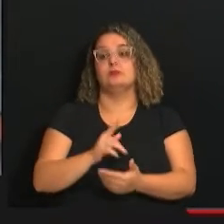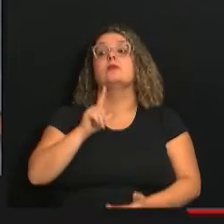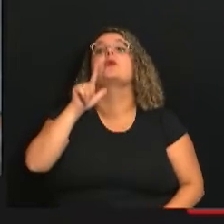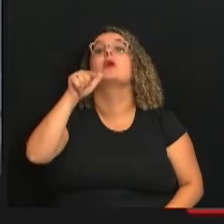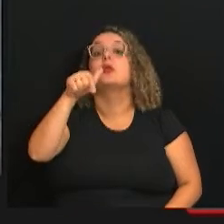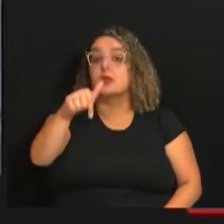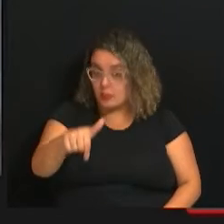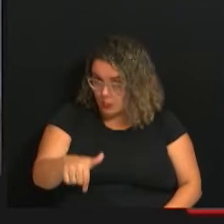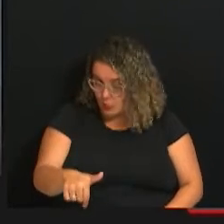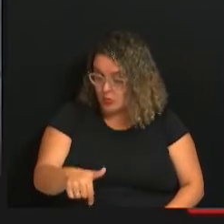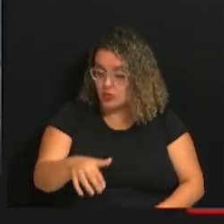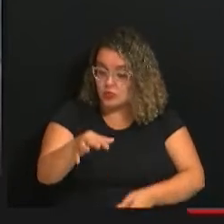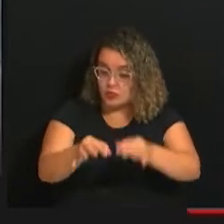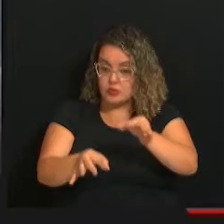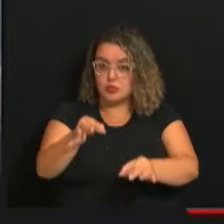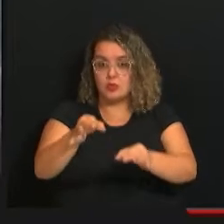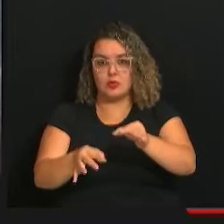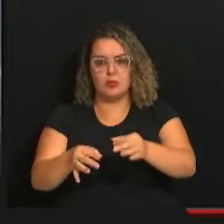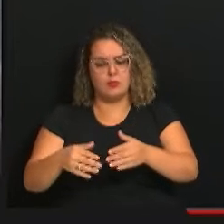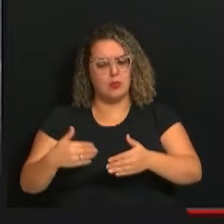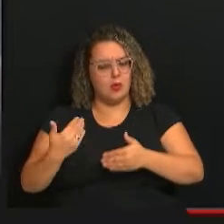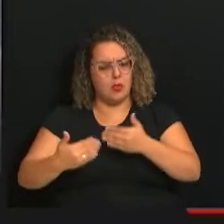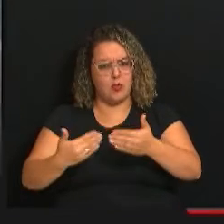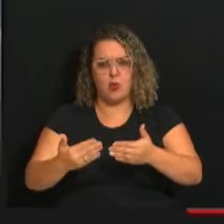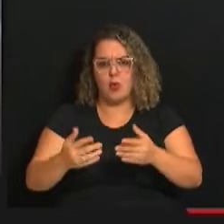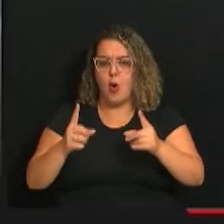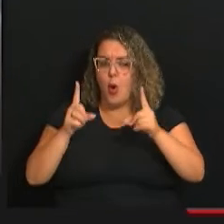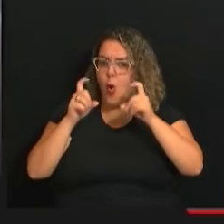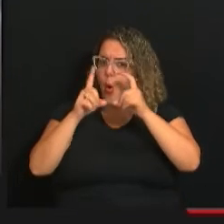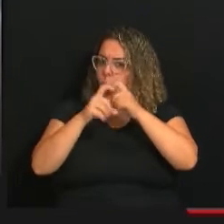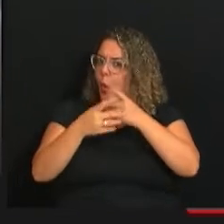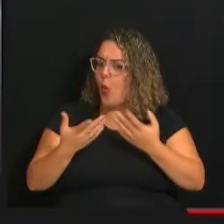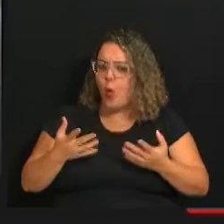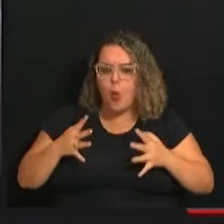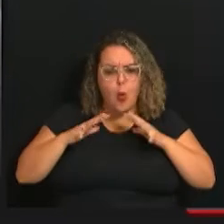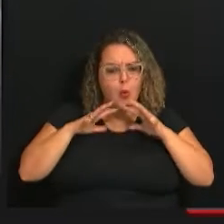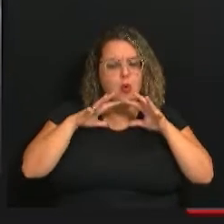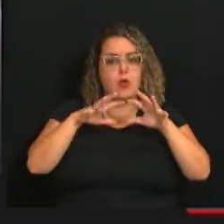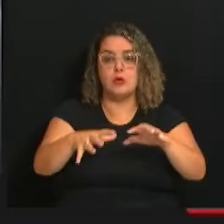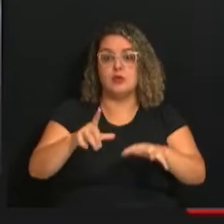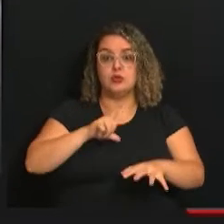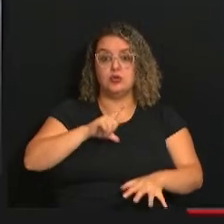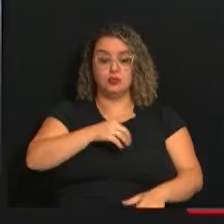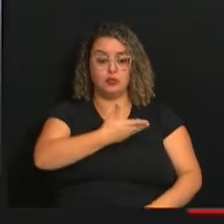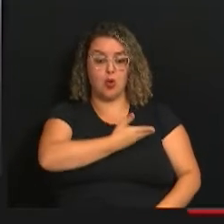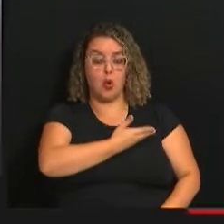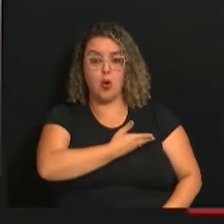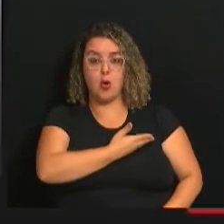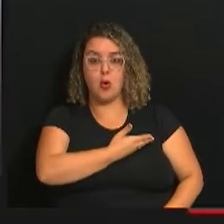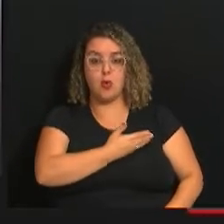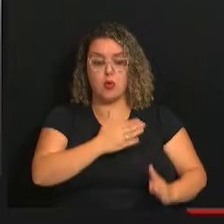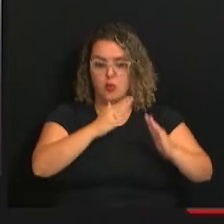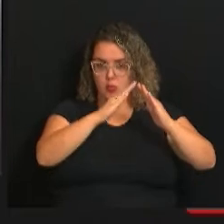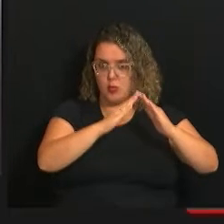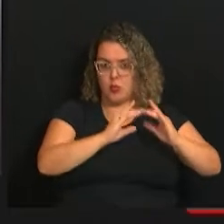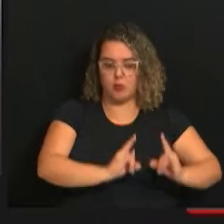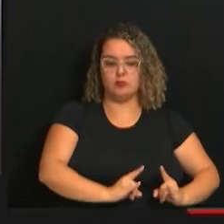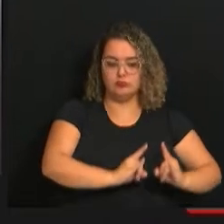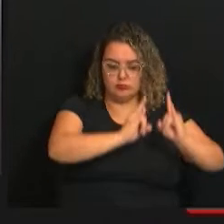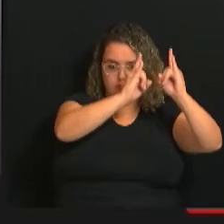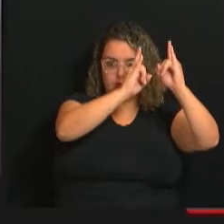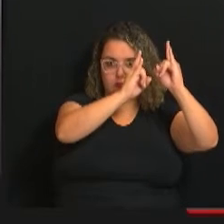ali pelos meus 20 e poucos anos, onde todo mundo se divertia, passeava, saía no final de semana. Eu